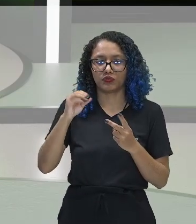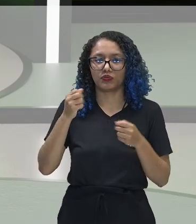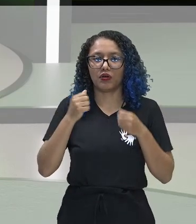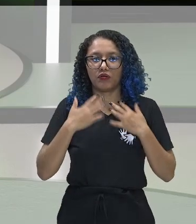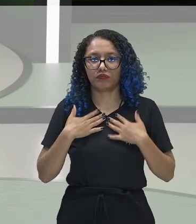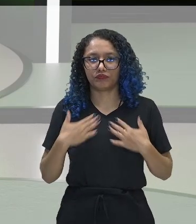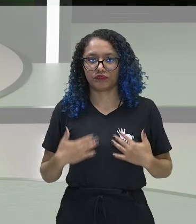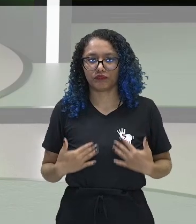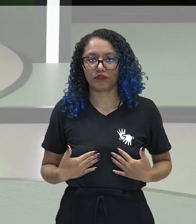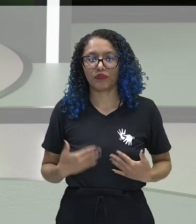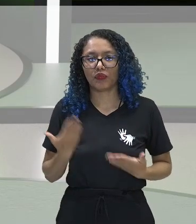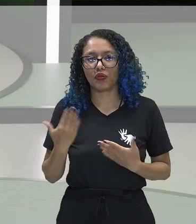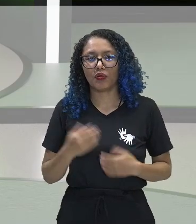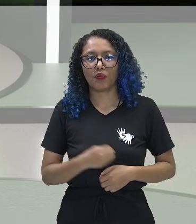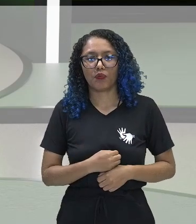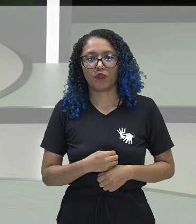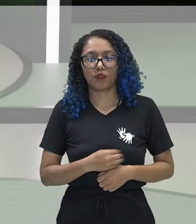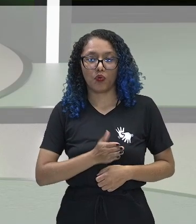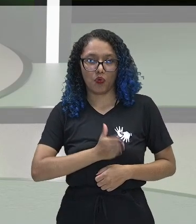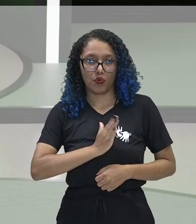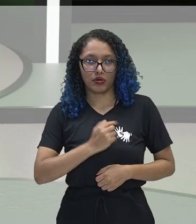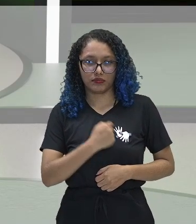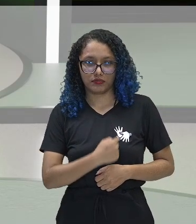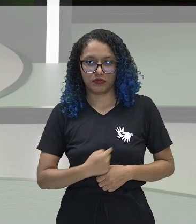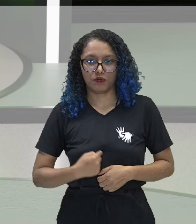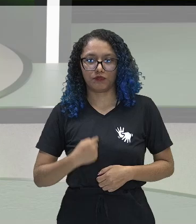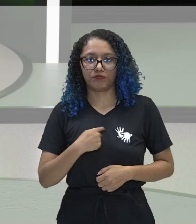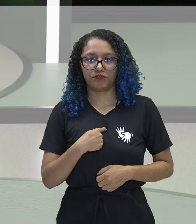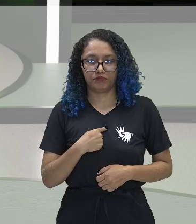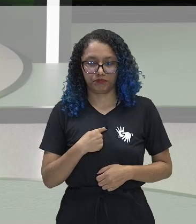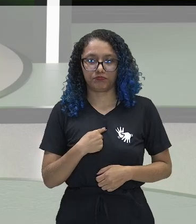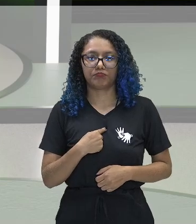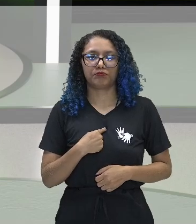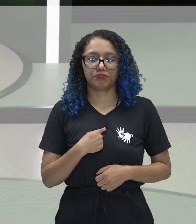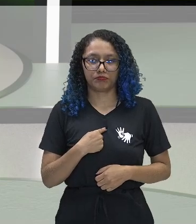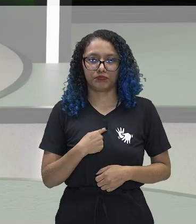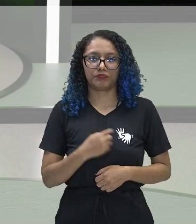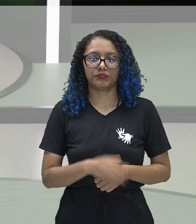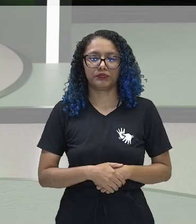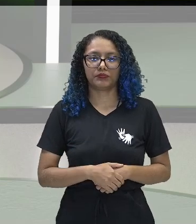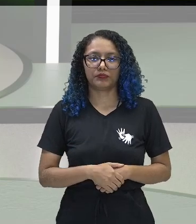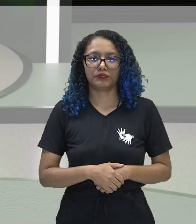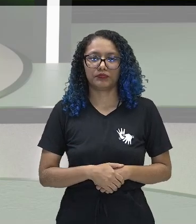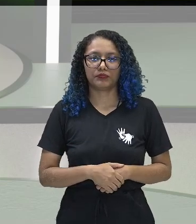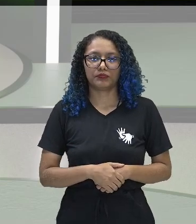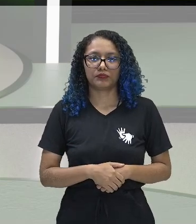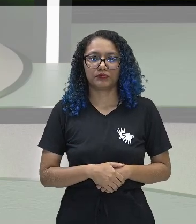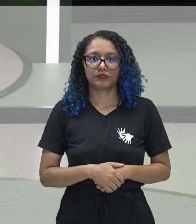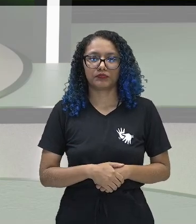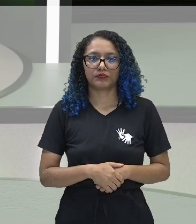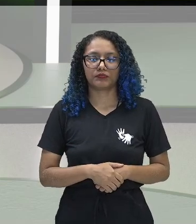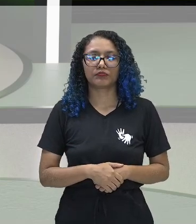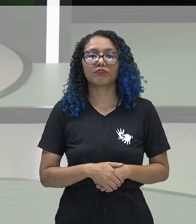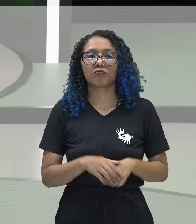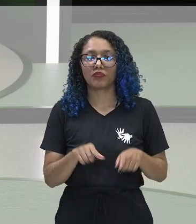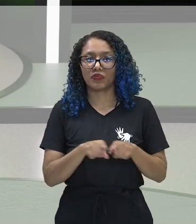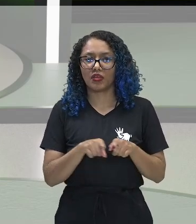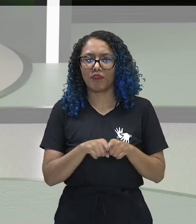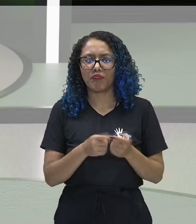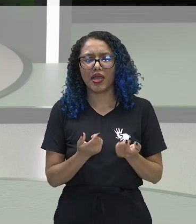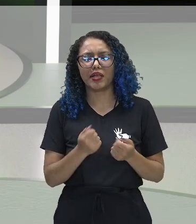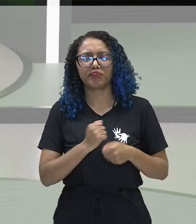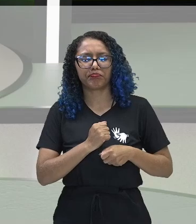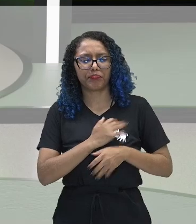lá o coração ao centro e essa distribuição dos vasos sanguíneos, das artérias,